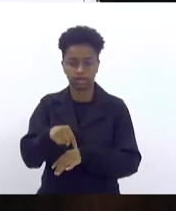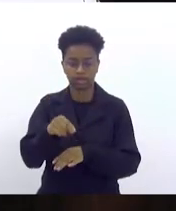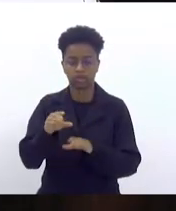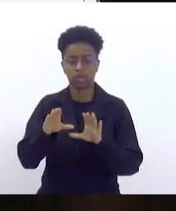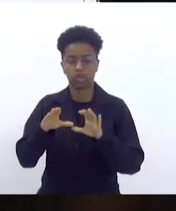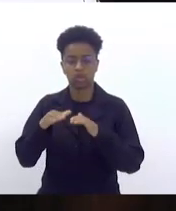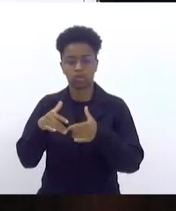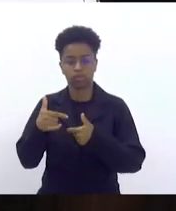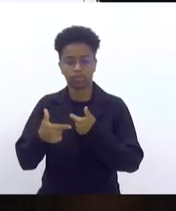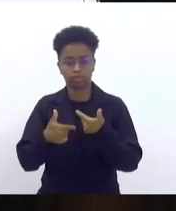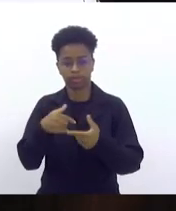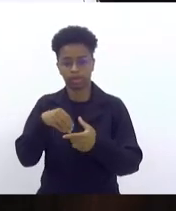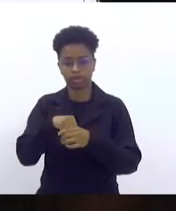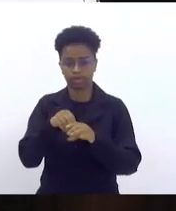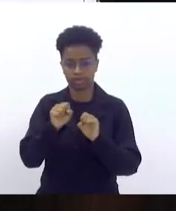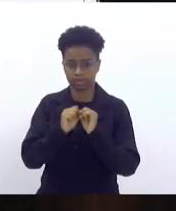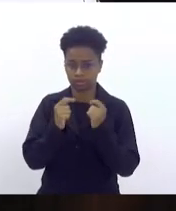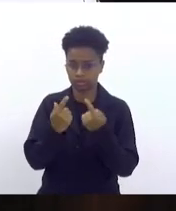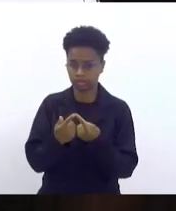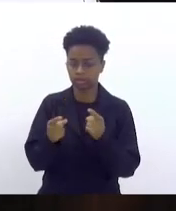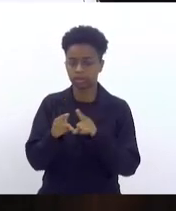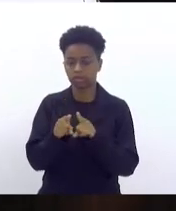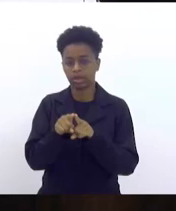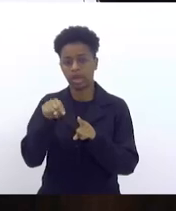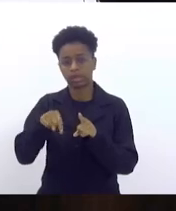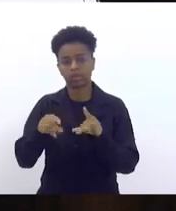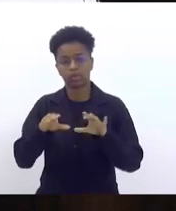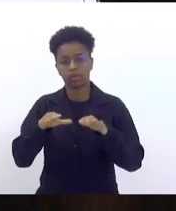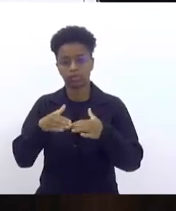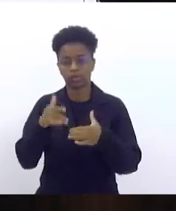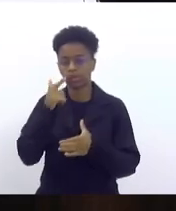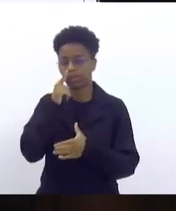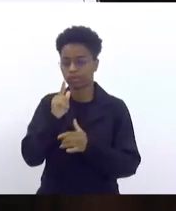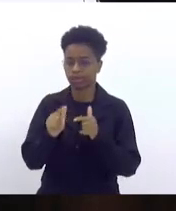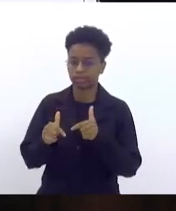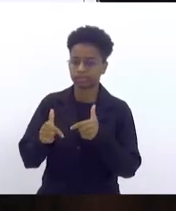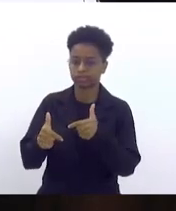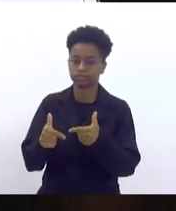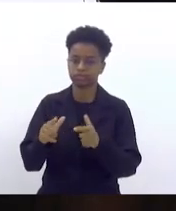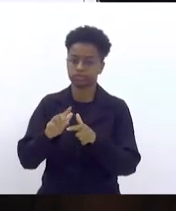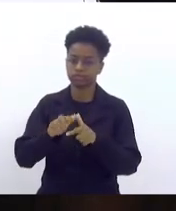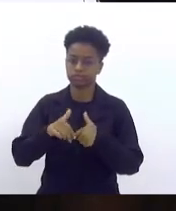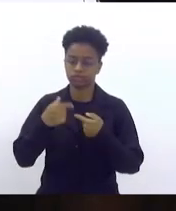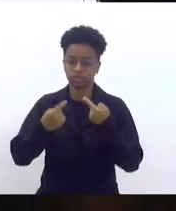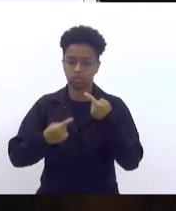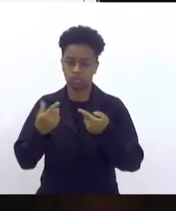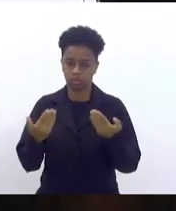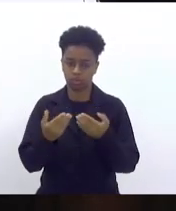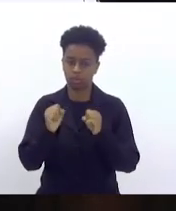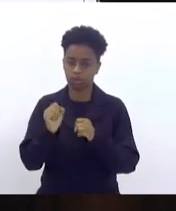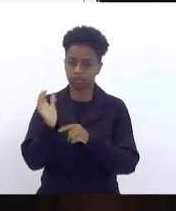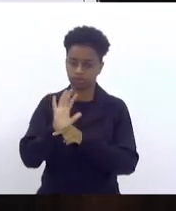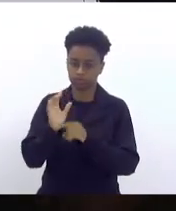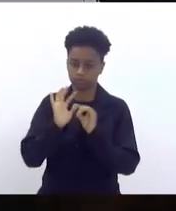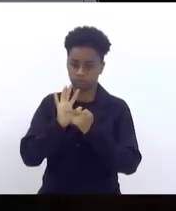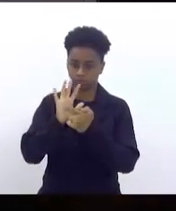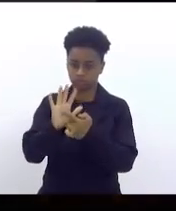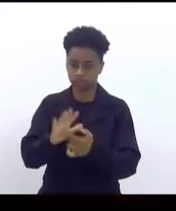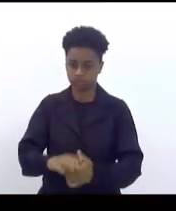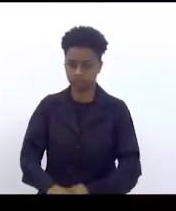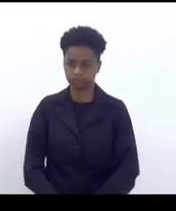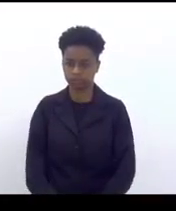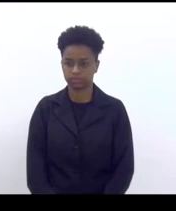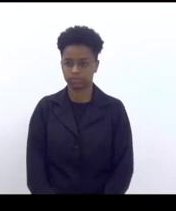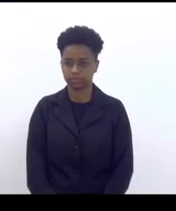e essa comissão possa de fato ter um fruto a partir disso que nós estamos conversando aqui hoje por gentileza pode passar o vídeo por favor